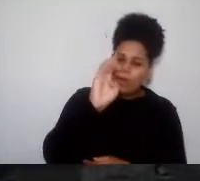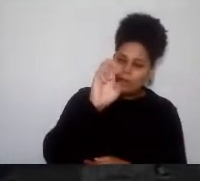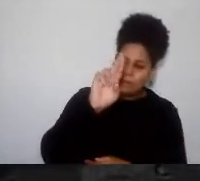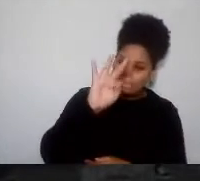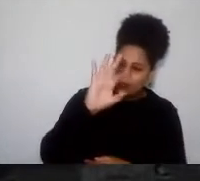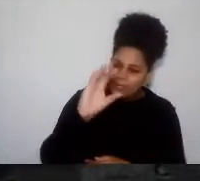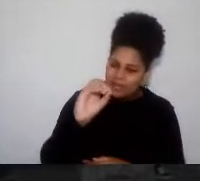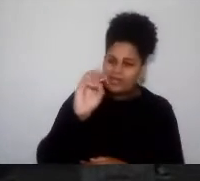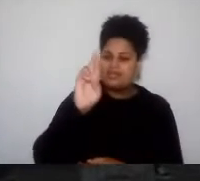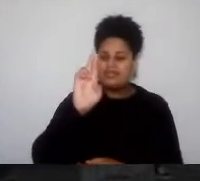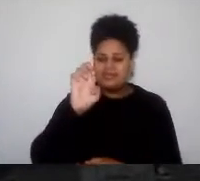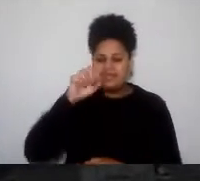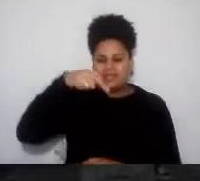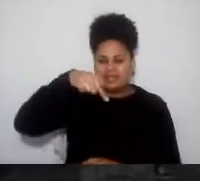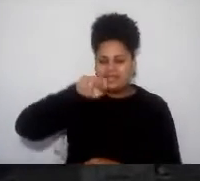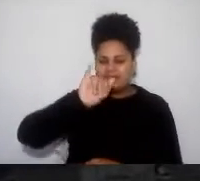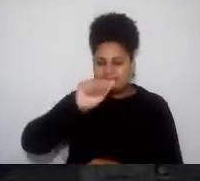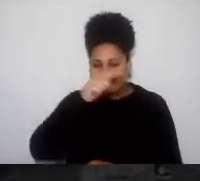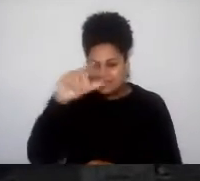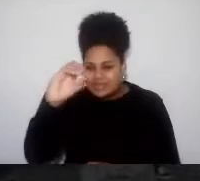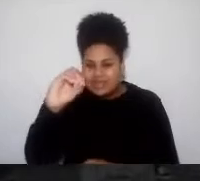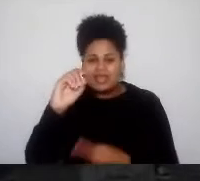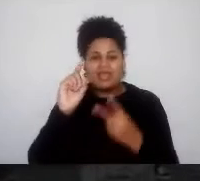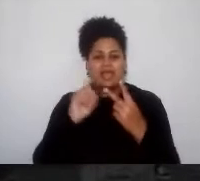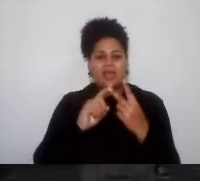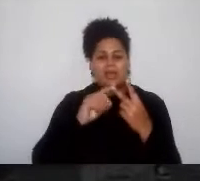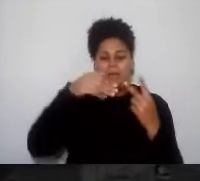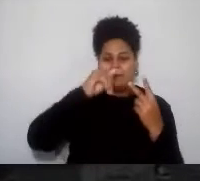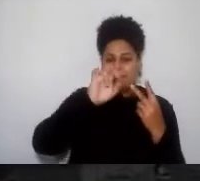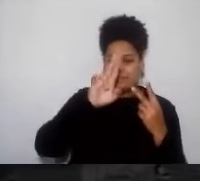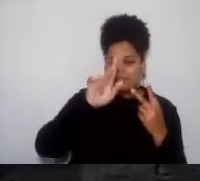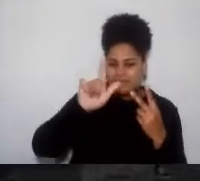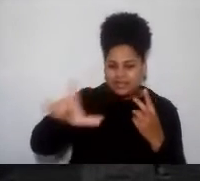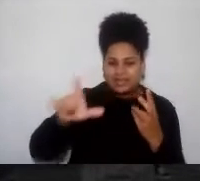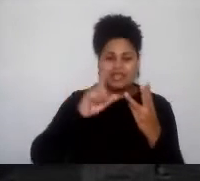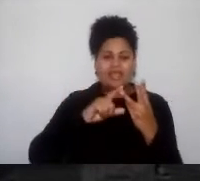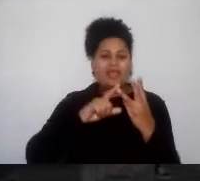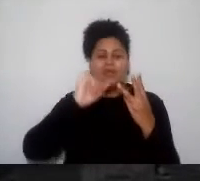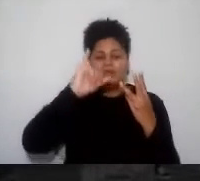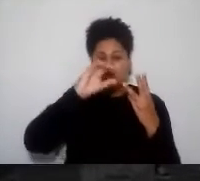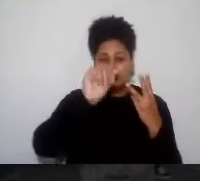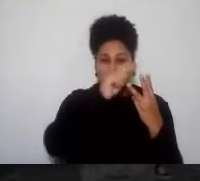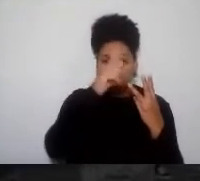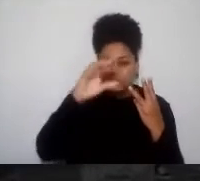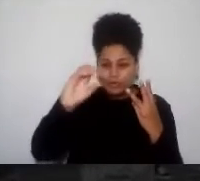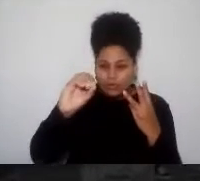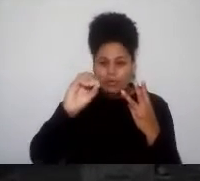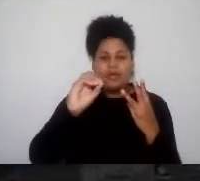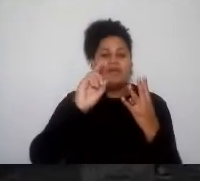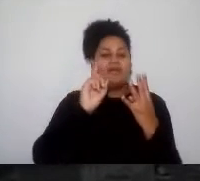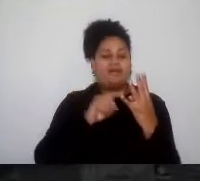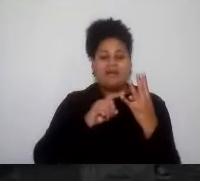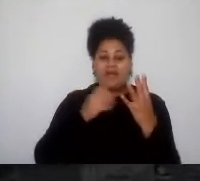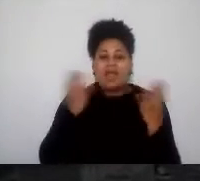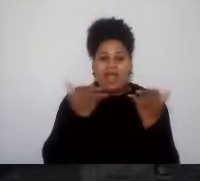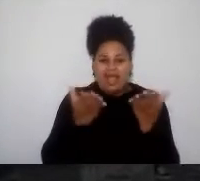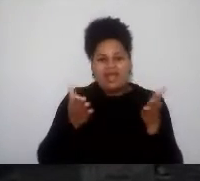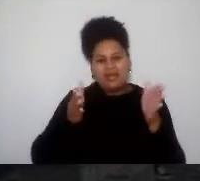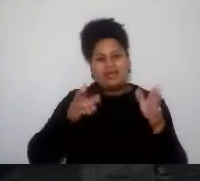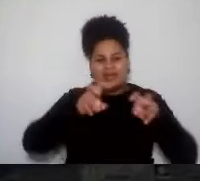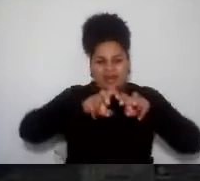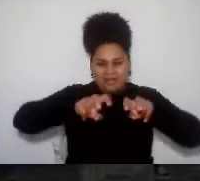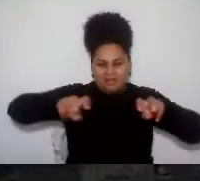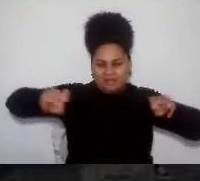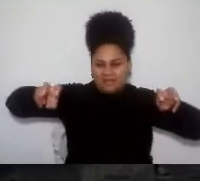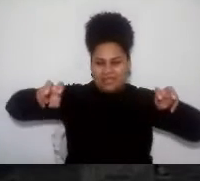Torres, o nosso companheiro também João Guilherme Vargas Neto. Agora, esse bloco se desfaz, essa mesa